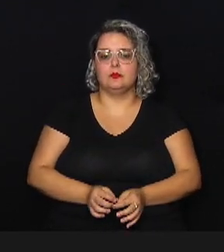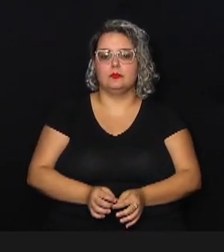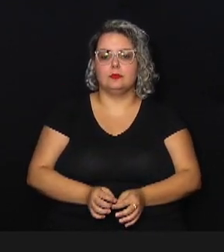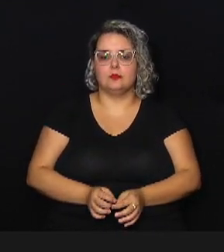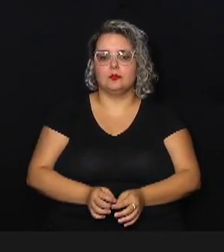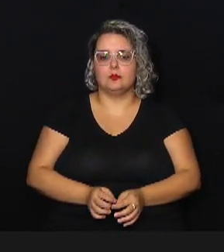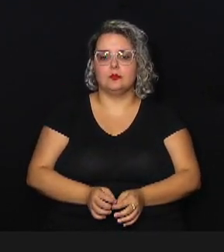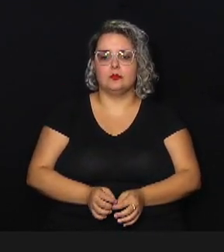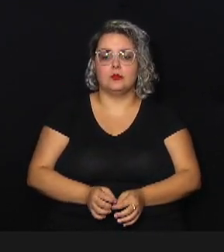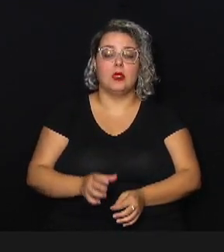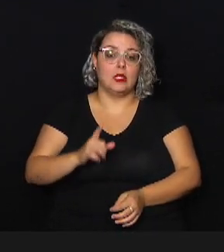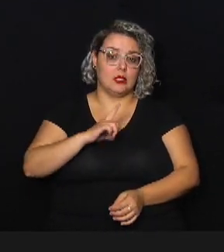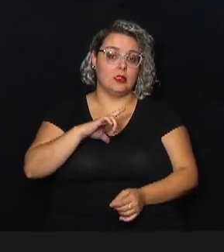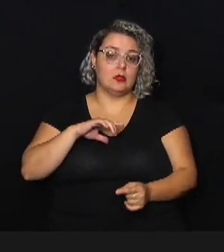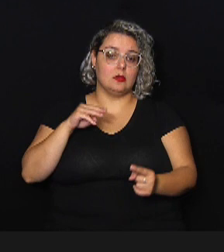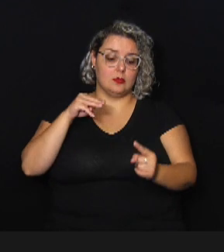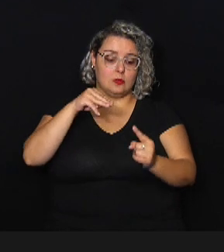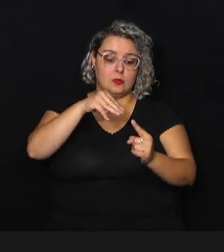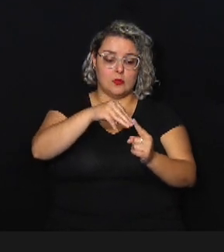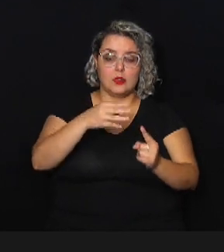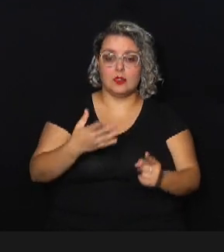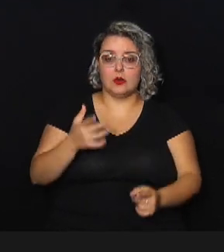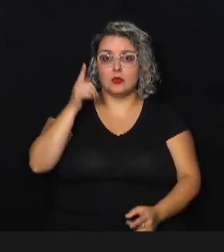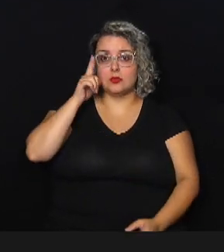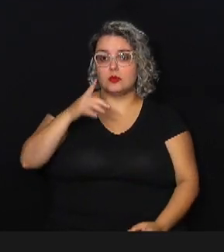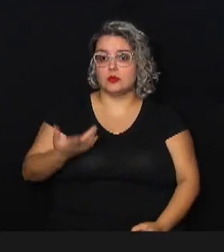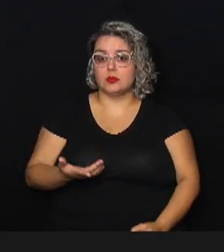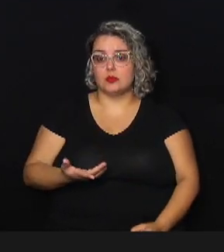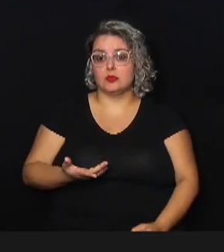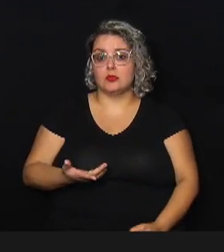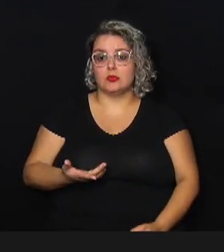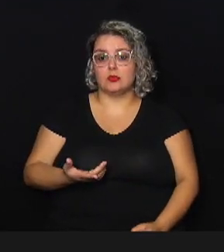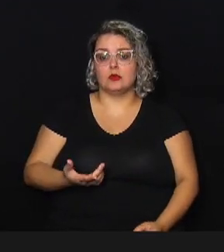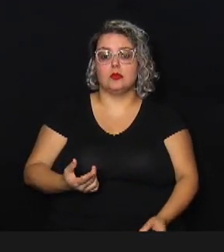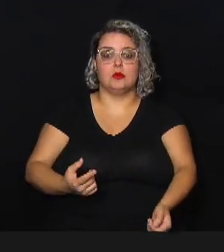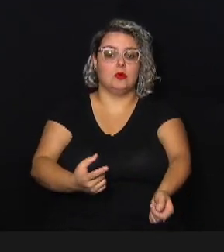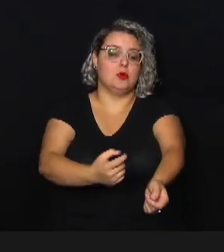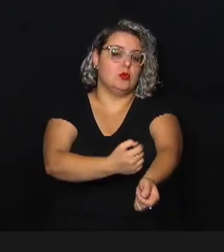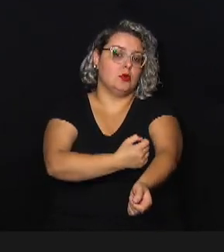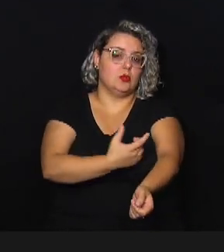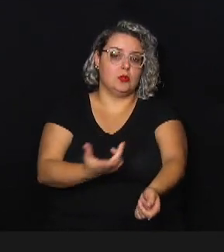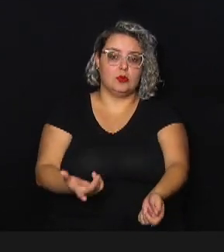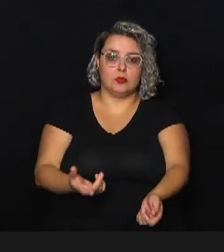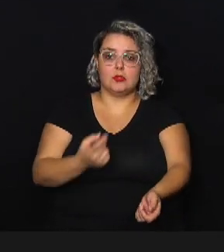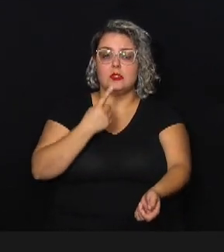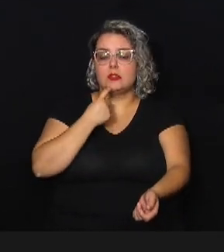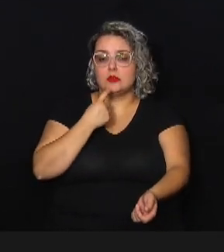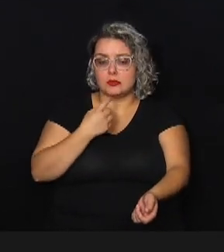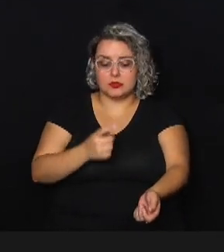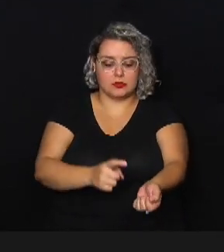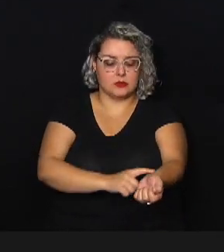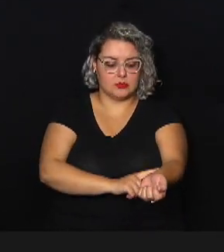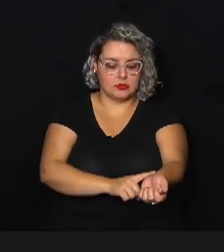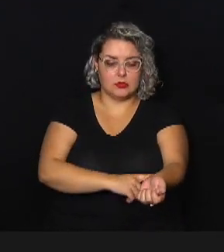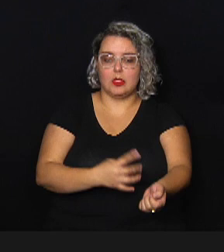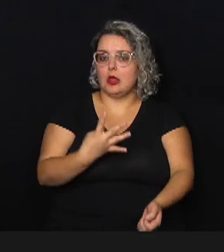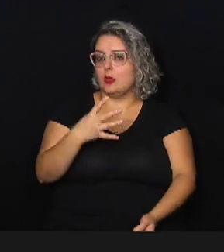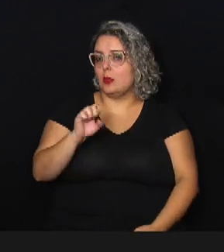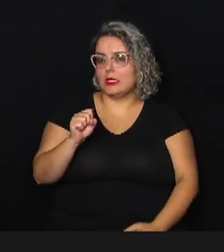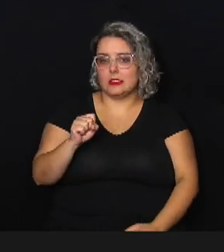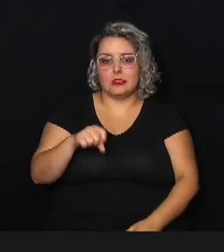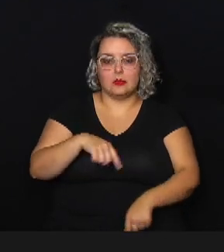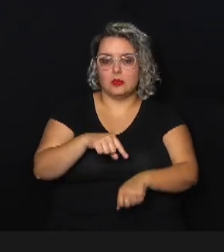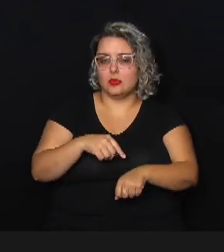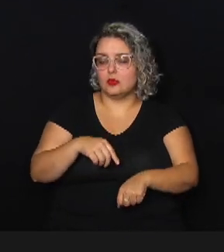uma meta, né, que a gente tem atingido, que é o diagnóstico da leucemia tem que ser feito em até 48 horas no máximo. Tá? Por quê? Assim